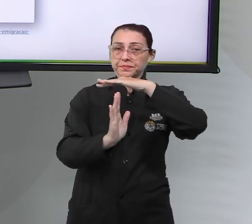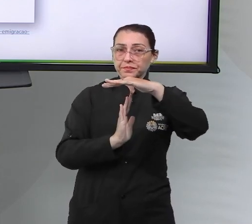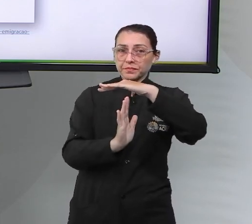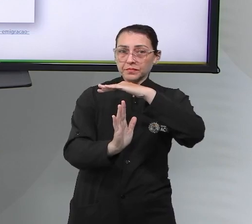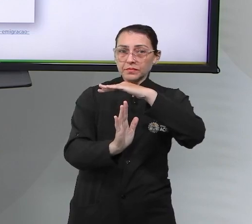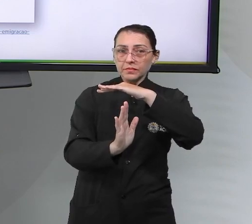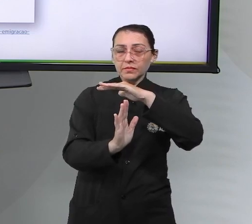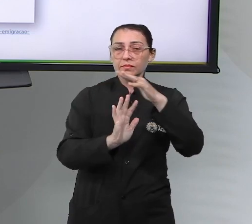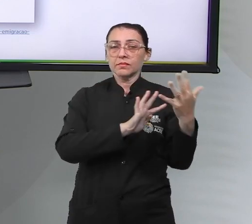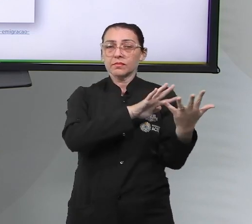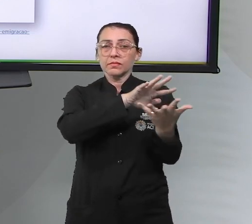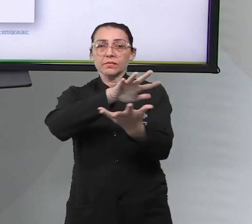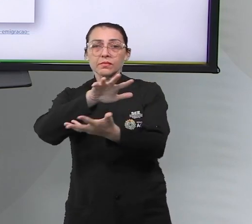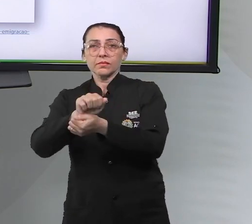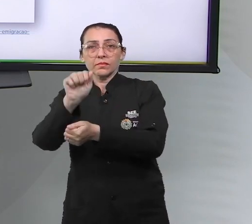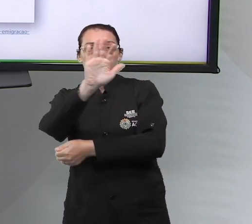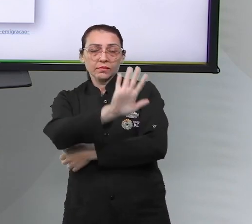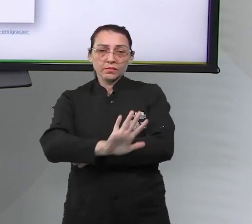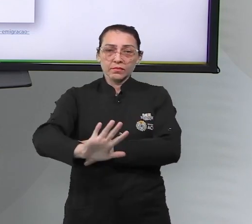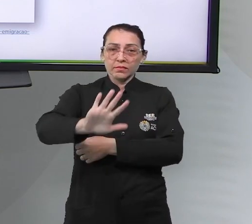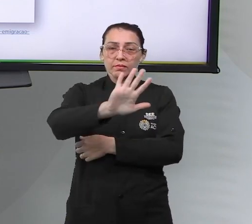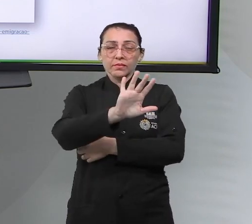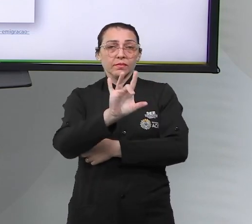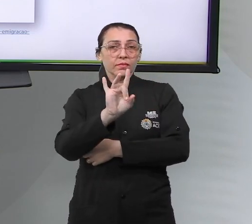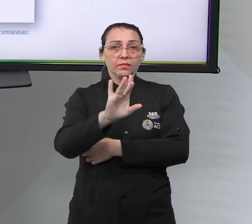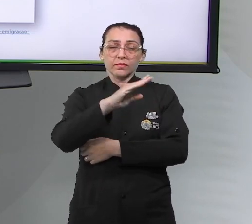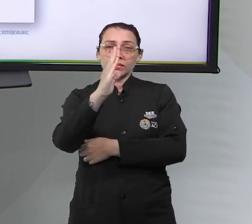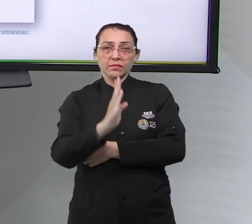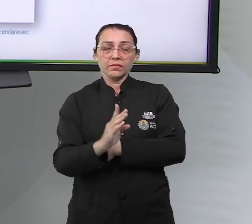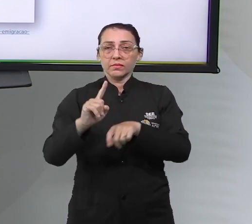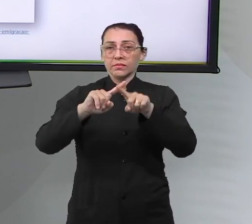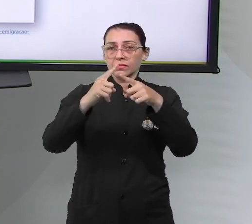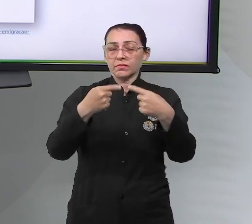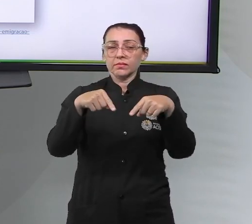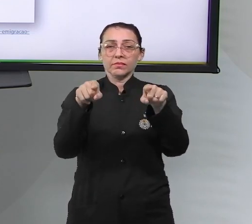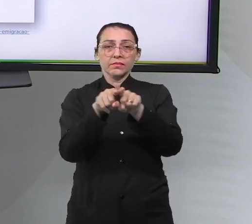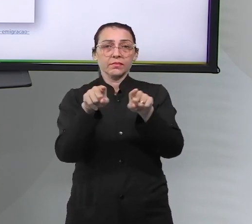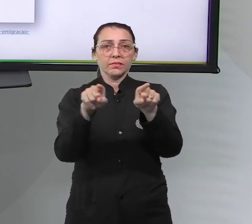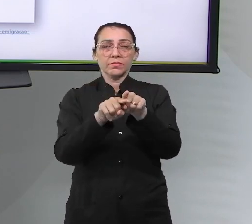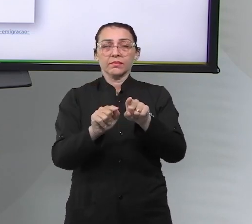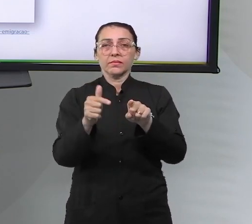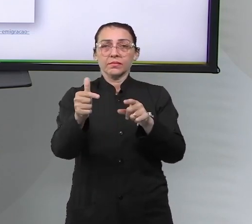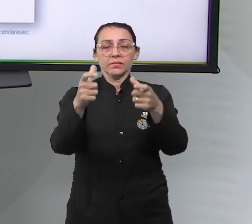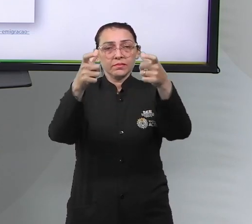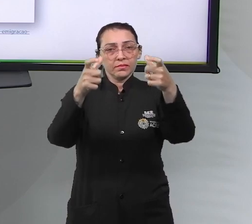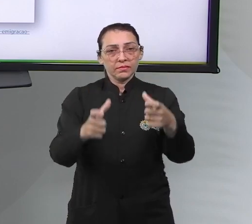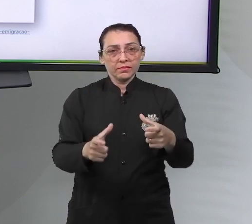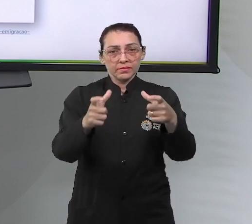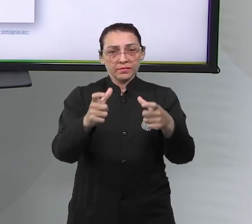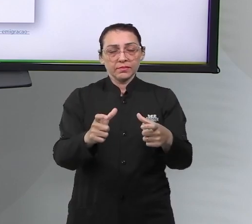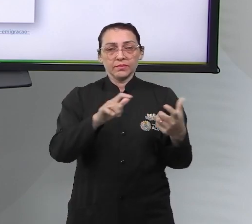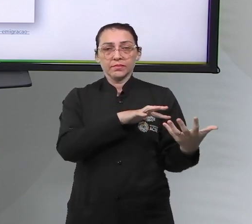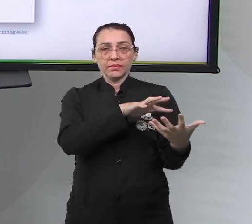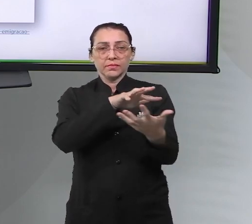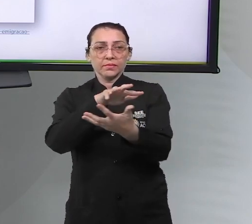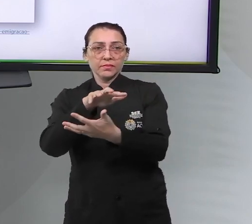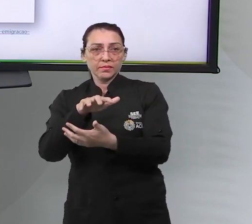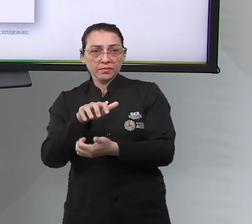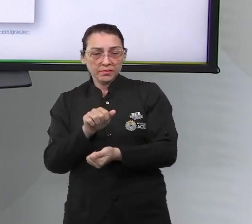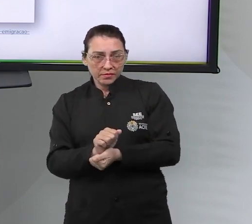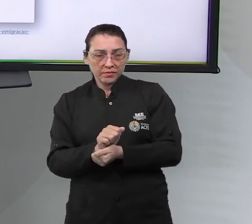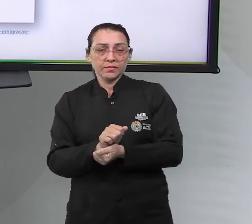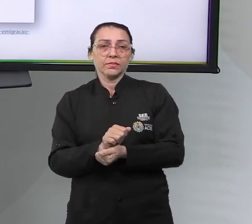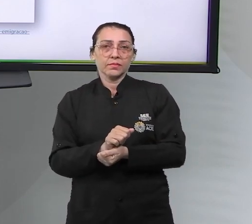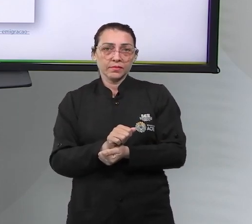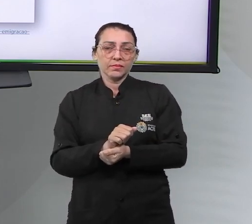migração. E o mundo inteiro, não só o Brasil, mas também outras localidades do mundo, ou